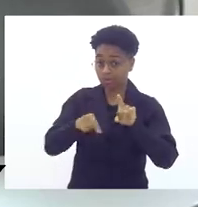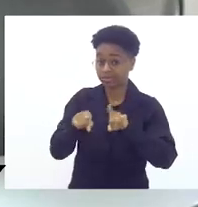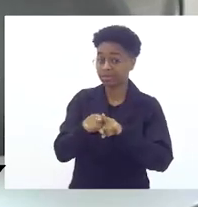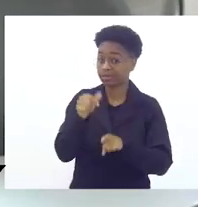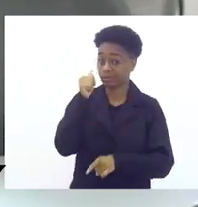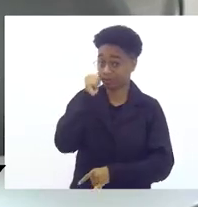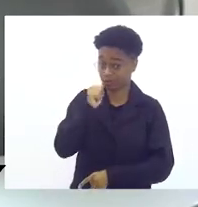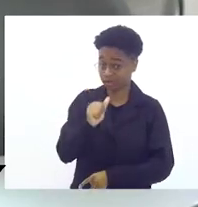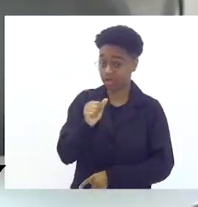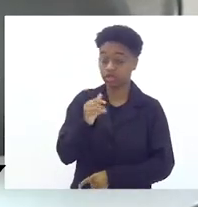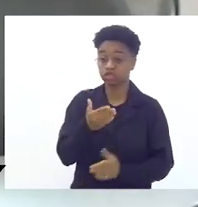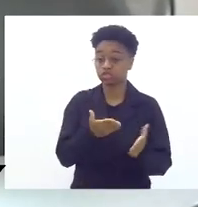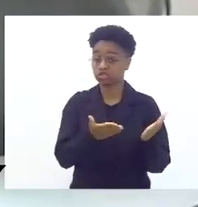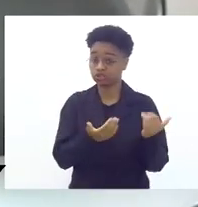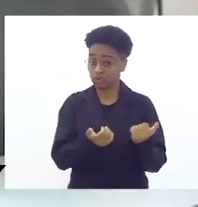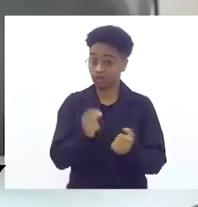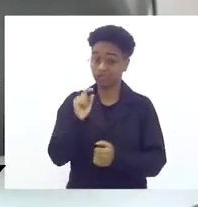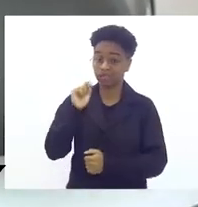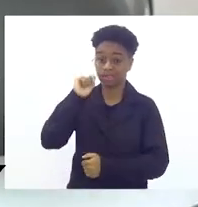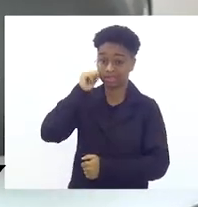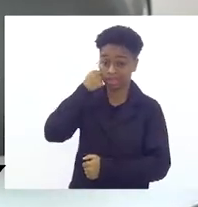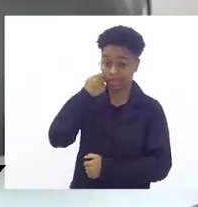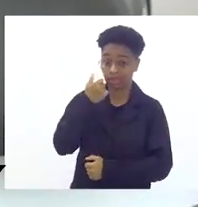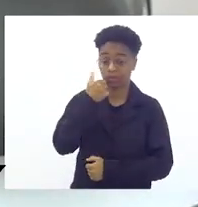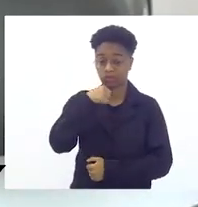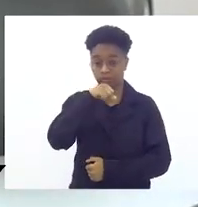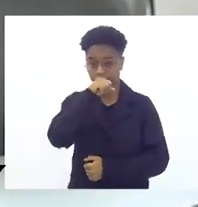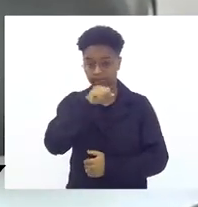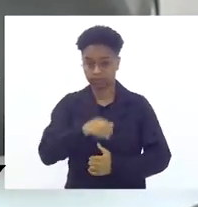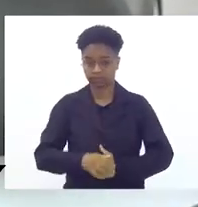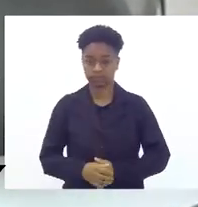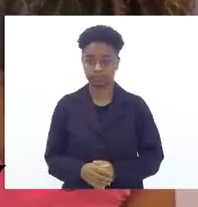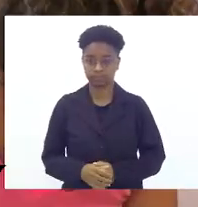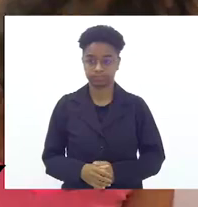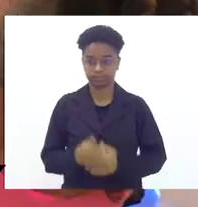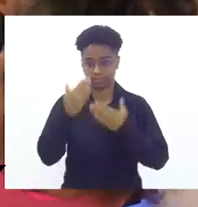jovens e negros e não negros obrigado